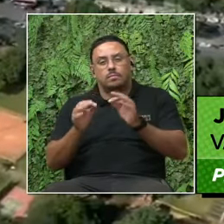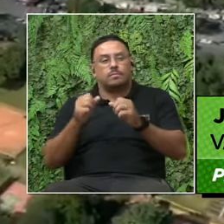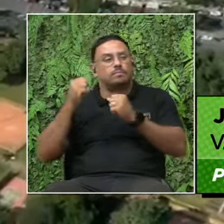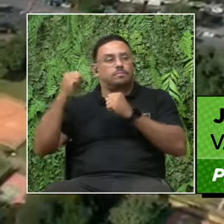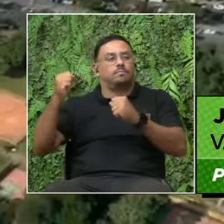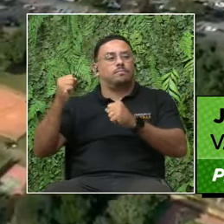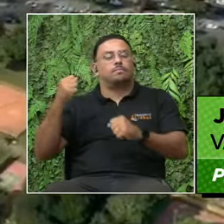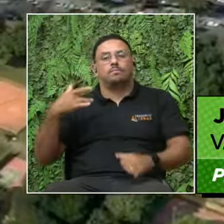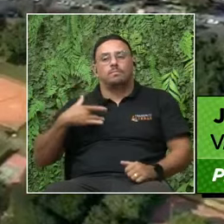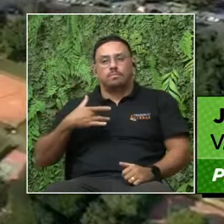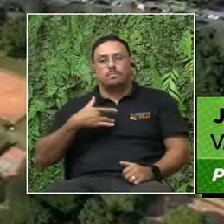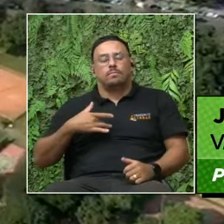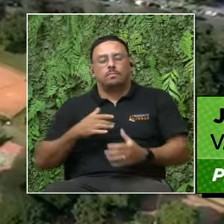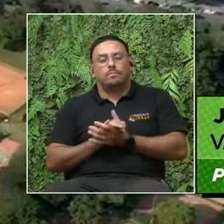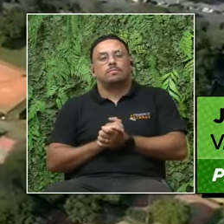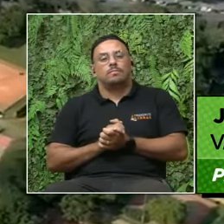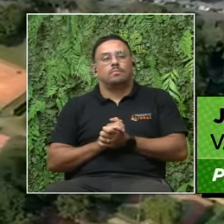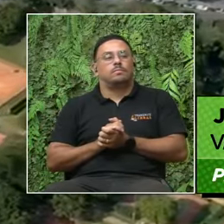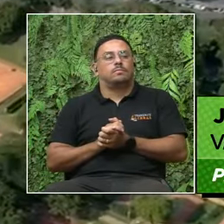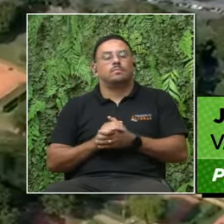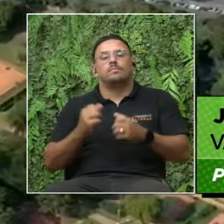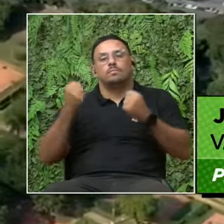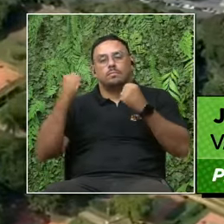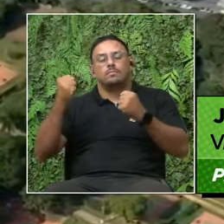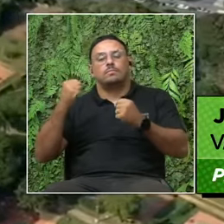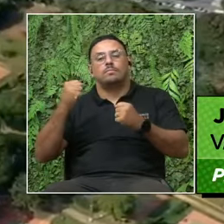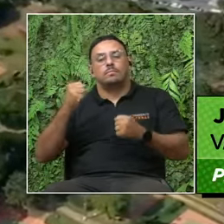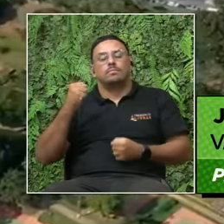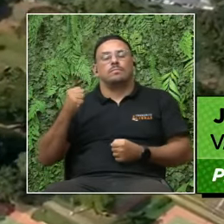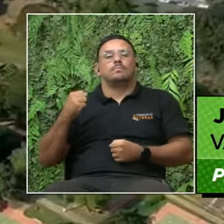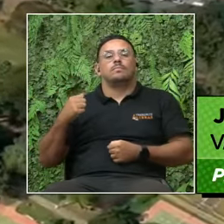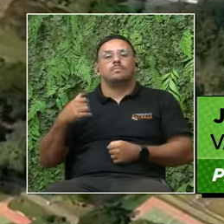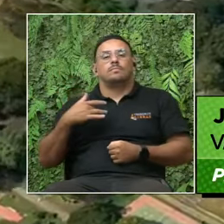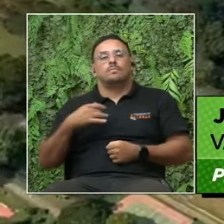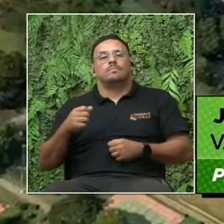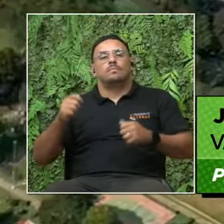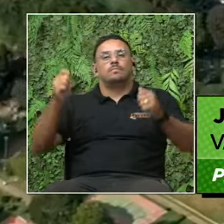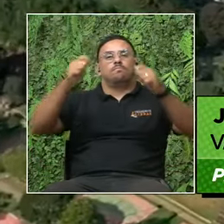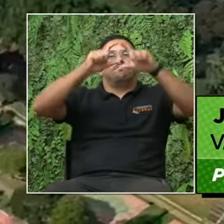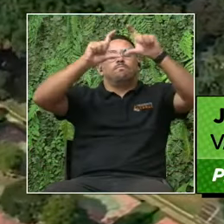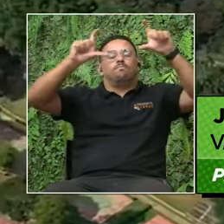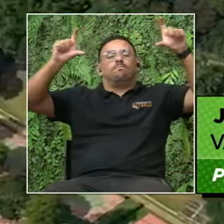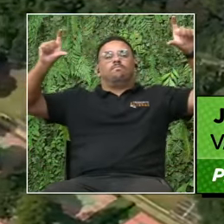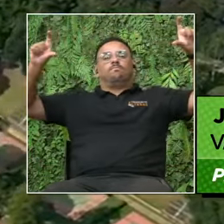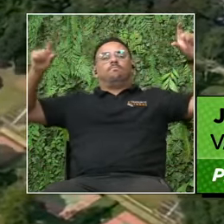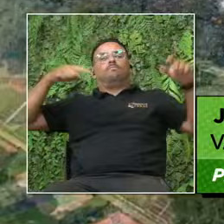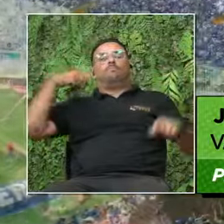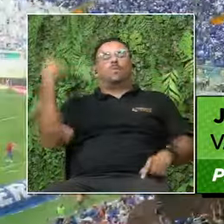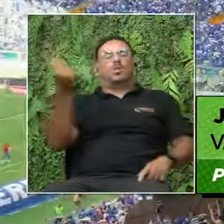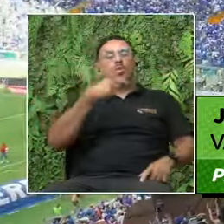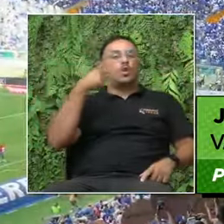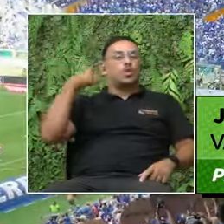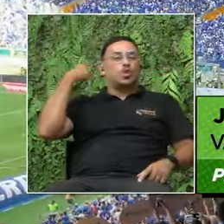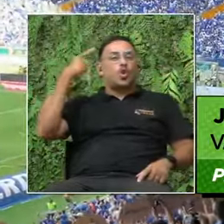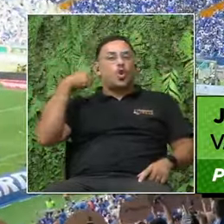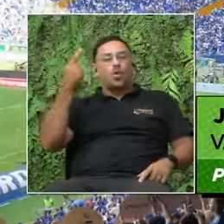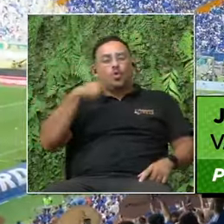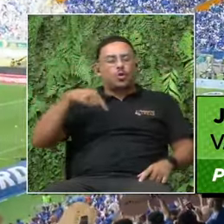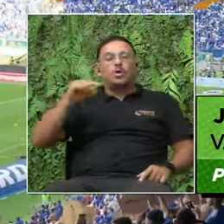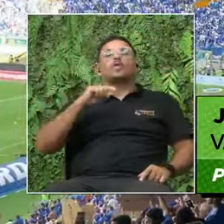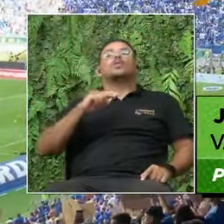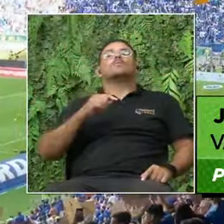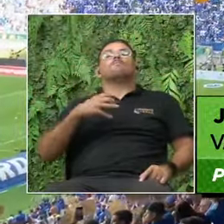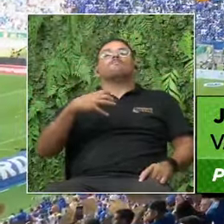Cruzeiro e nesse momento aqui a torcida levantando um bandeirão gigantesco aqui no Mineirão escrito somos loucos somos Cruzeiro